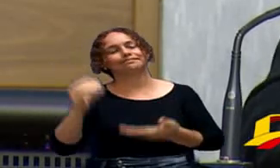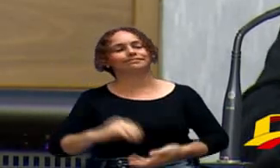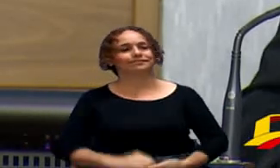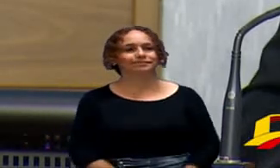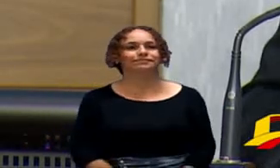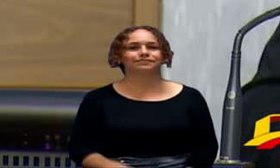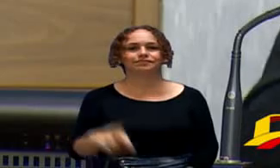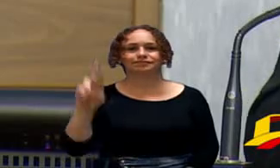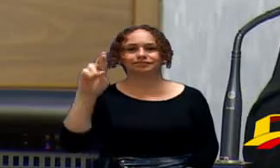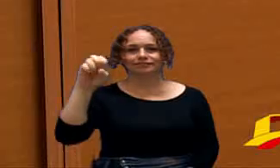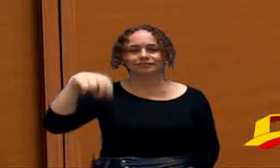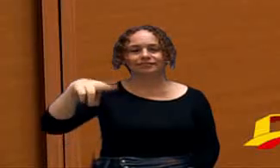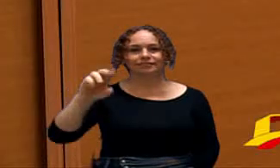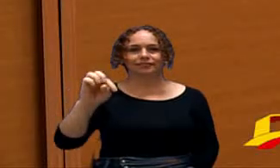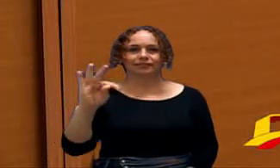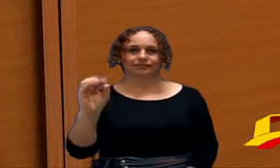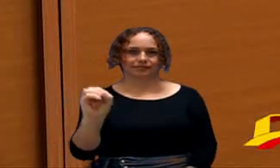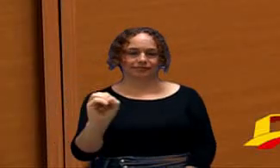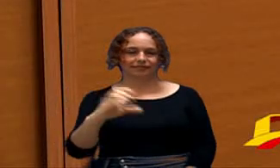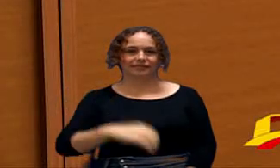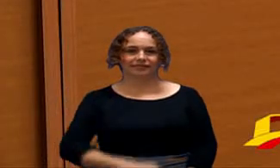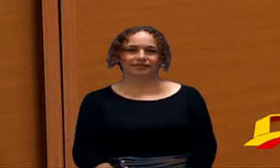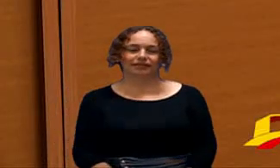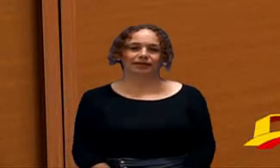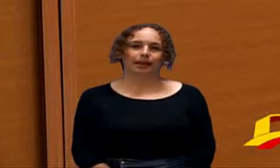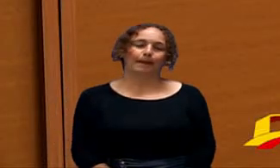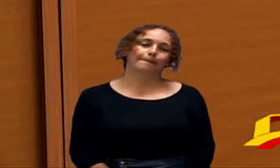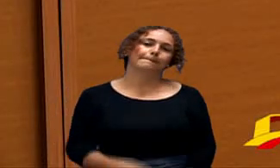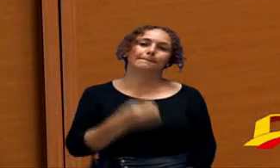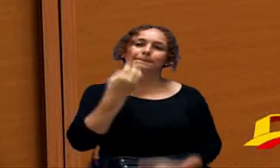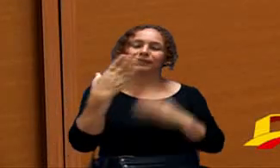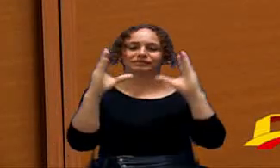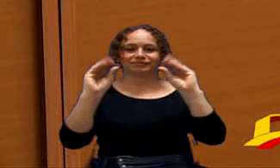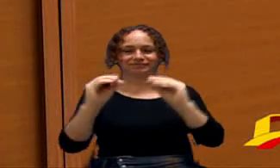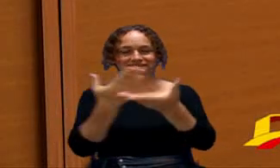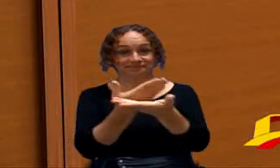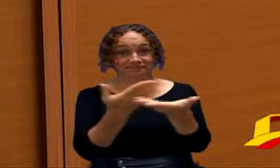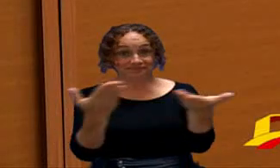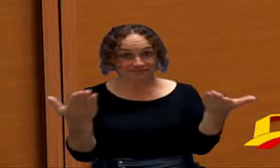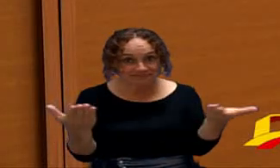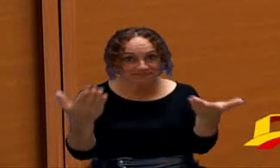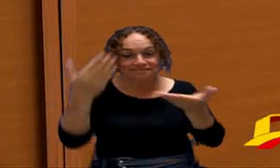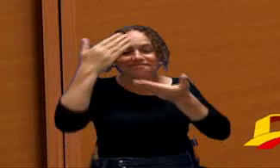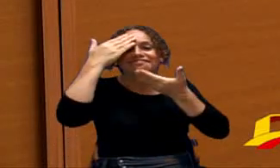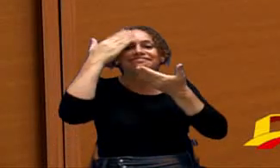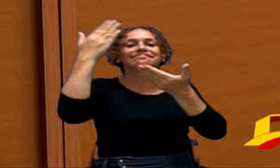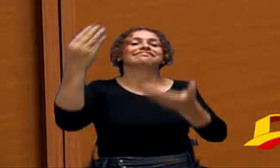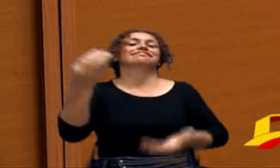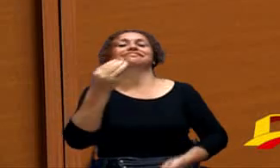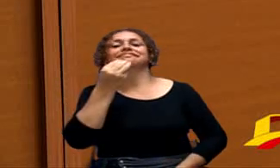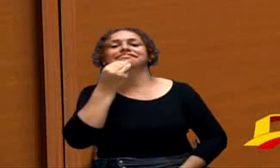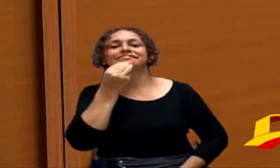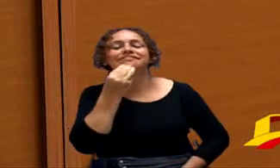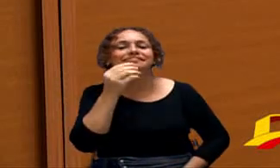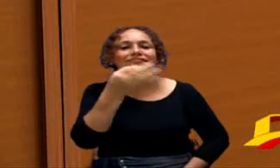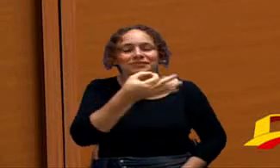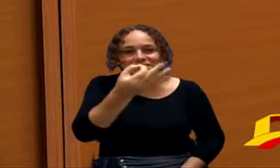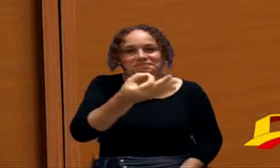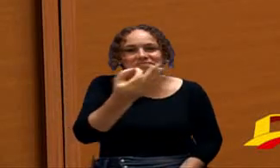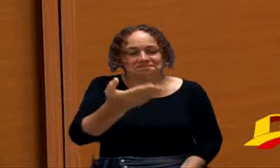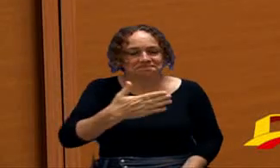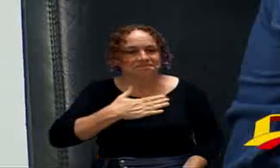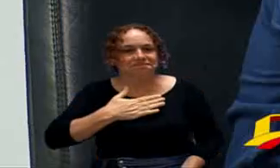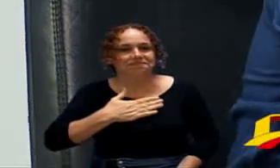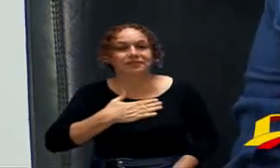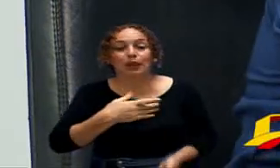Proença. Agradecer a oportunidade. Boa noite, boa noite a todos. Obrigado pela oportunidade de falar. Fiz